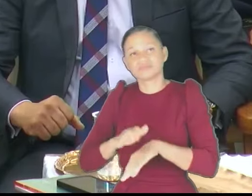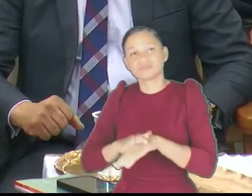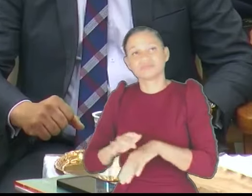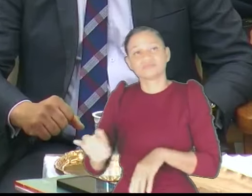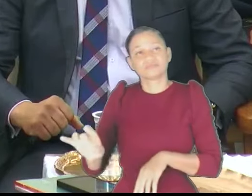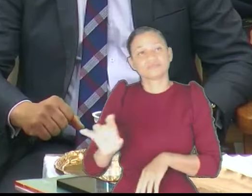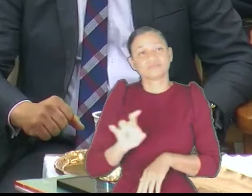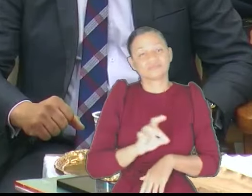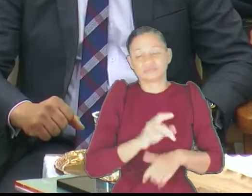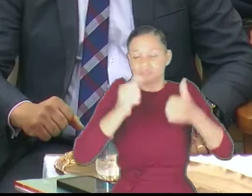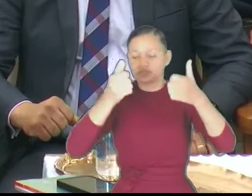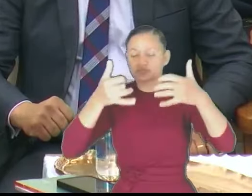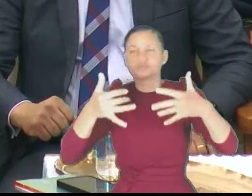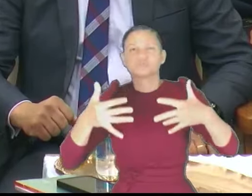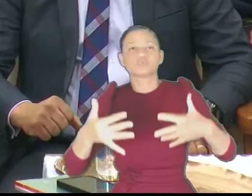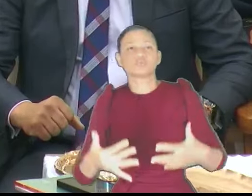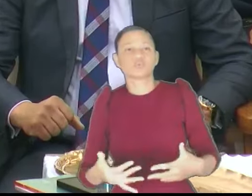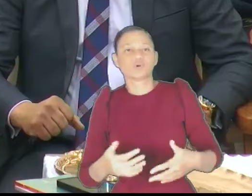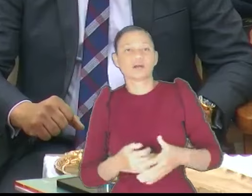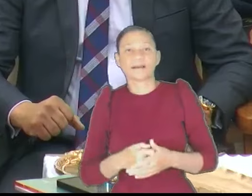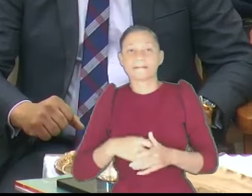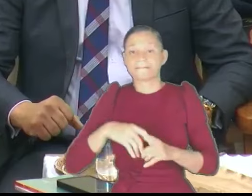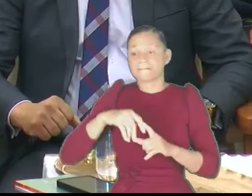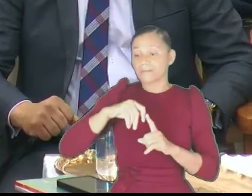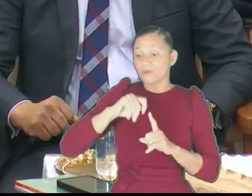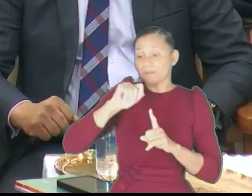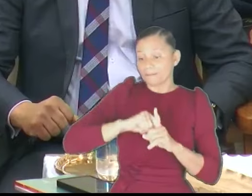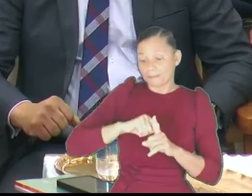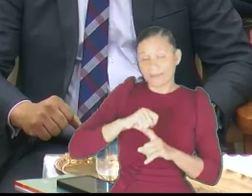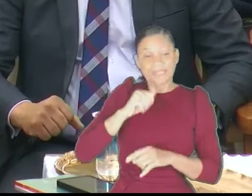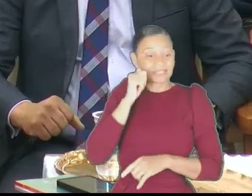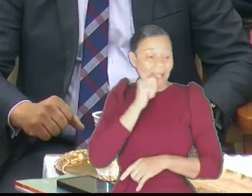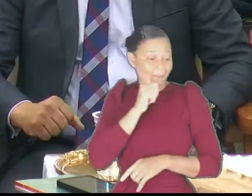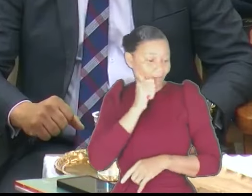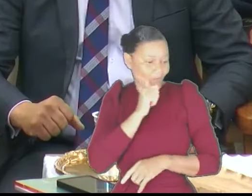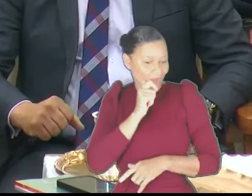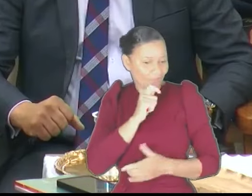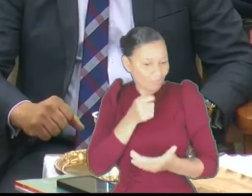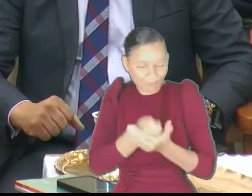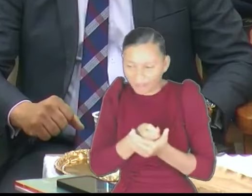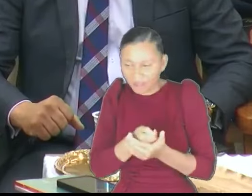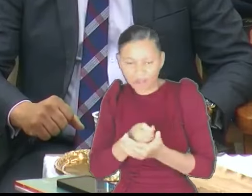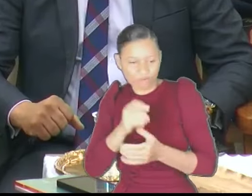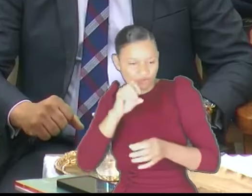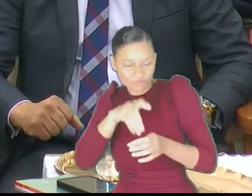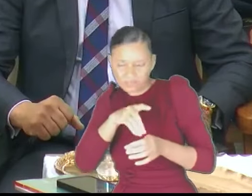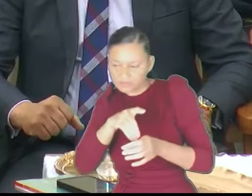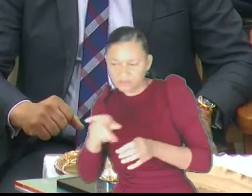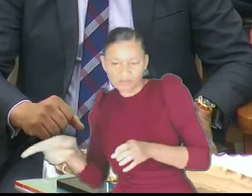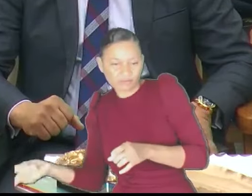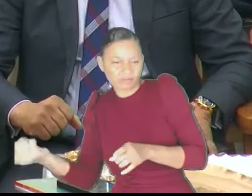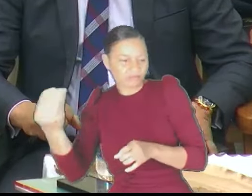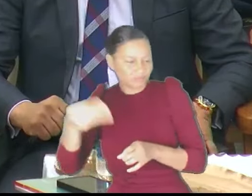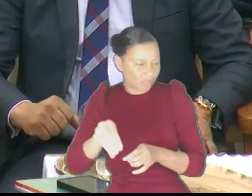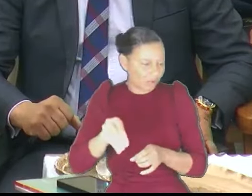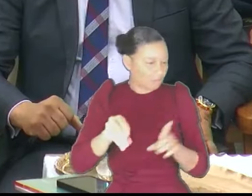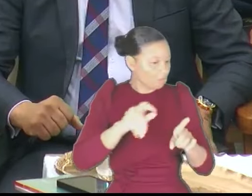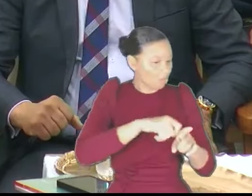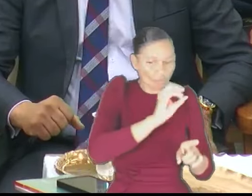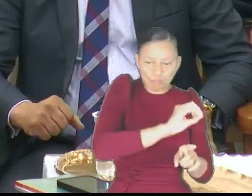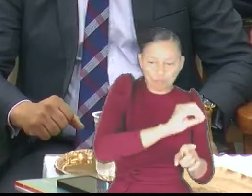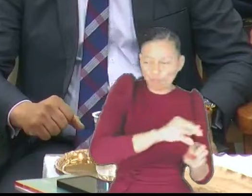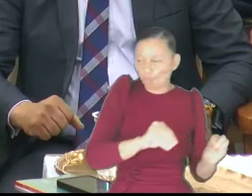ele começa a explicar. O mês que a Maria não dá, o José dá. O mês que o José não dá, o Pedro dá.